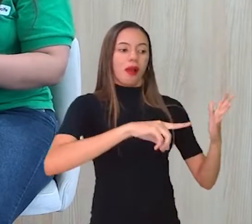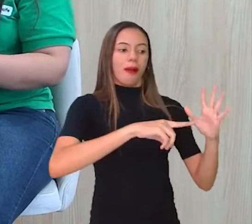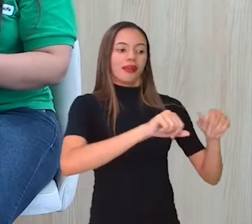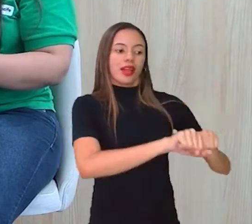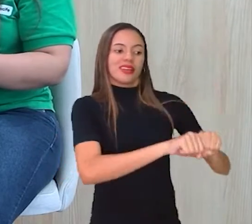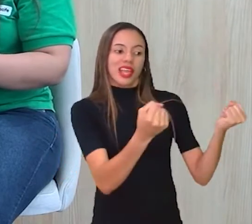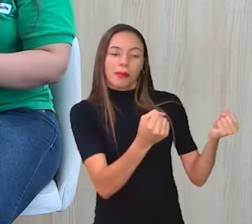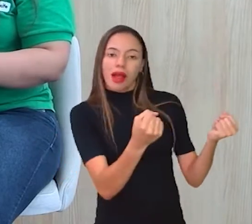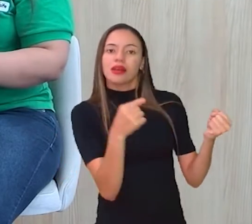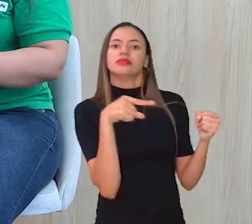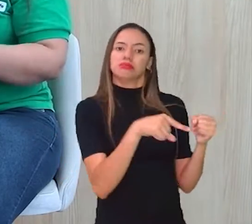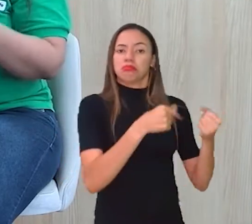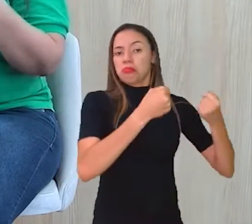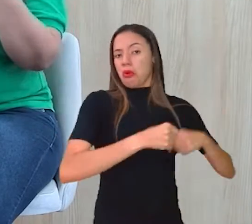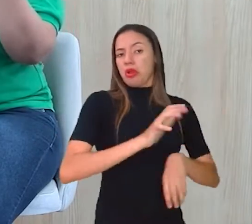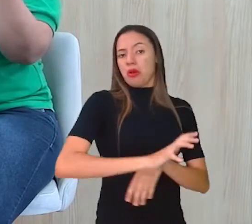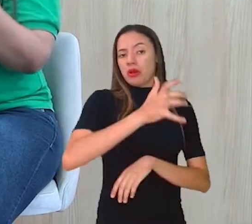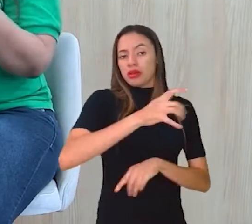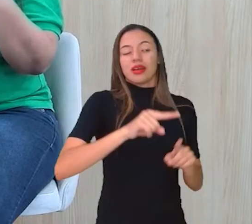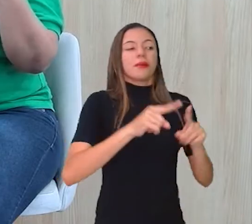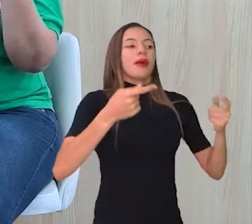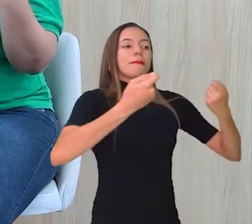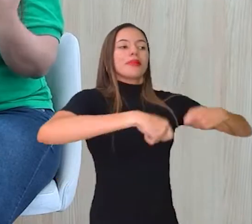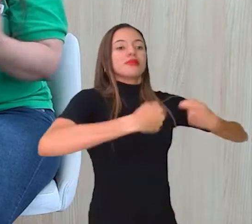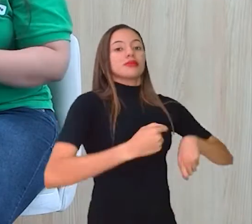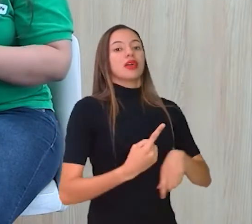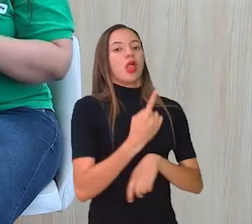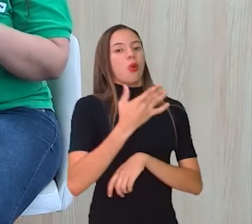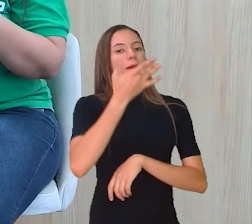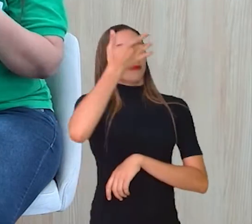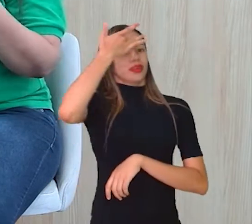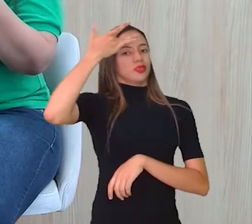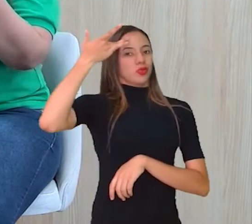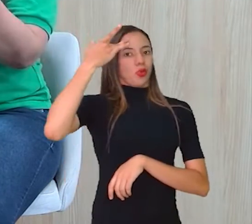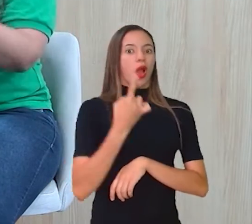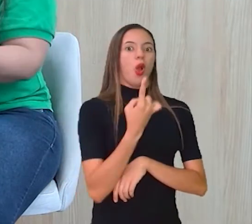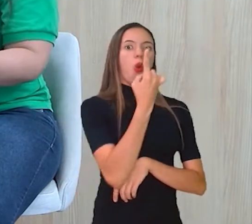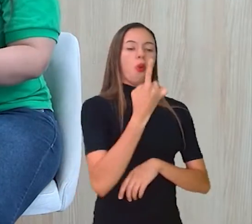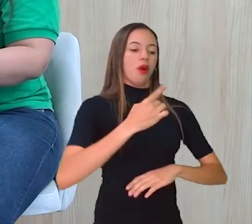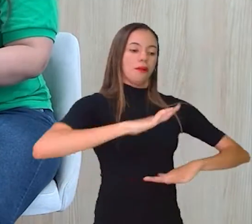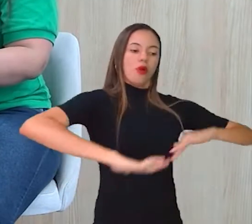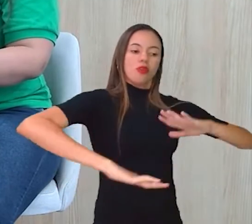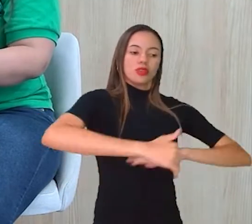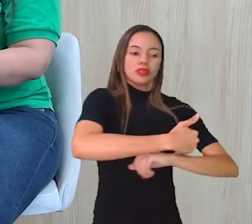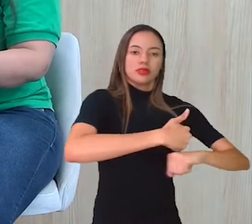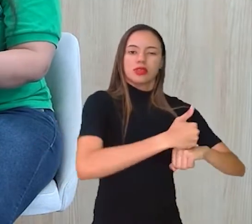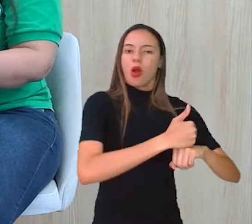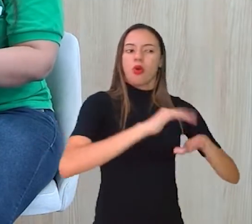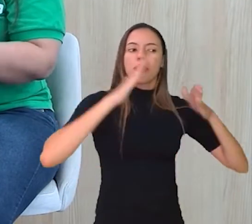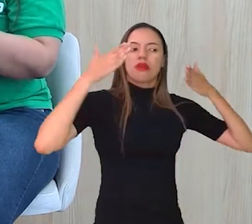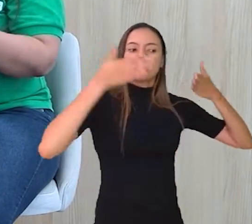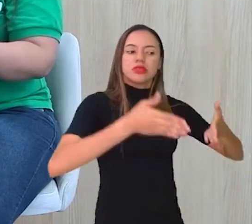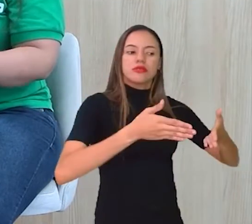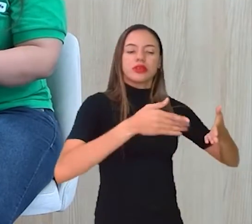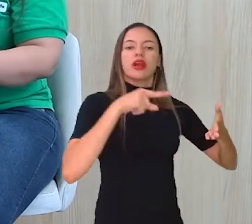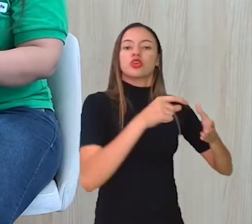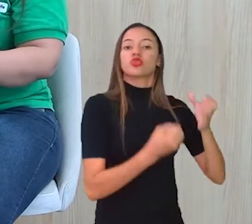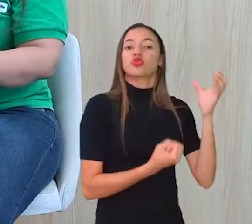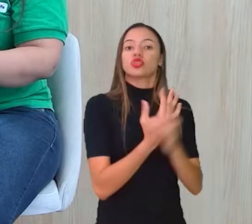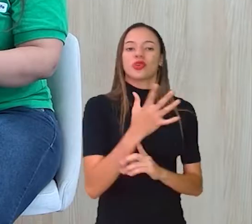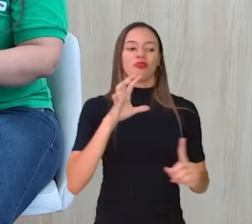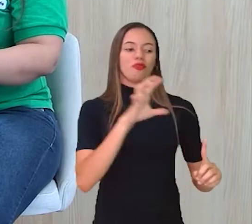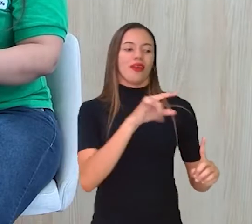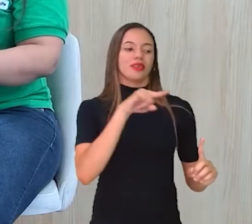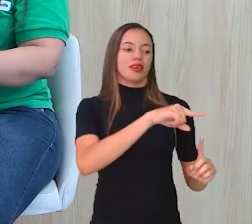dá defeito, não é? Mas precisa de alguém, de uma profissão que surgiu a partir dessa necessidade desse